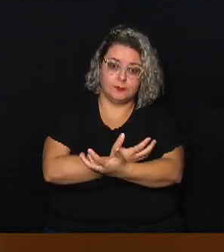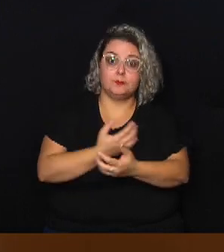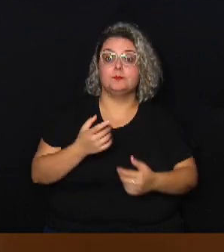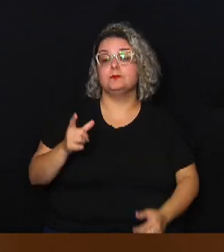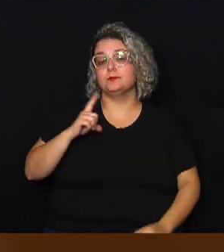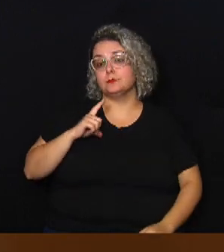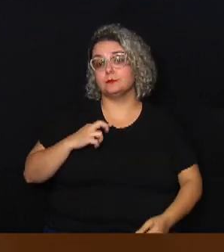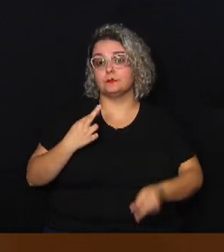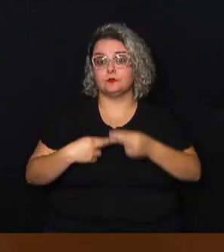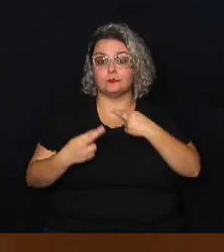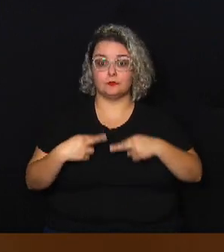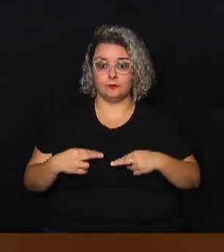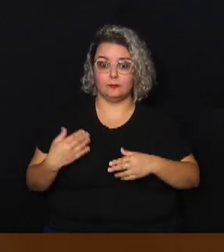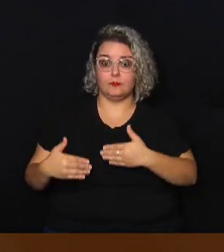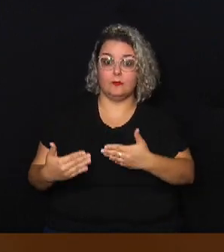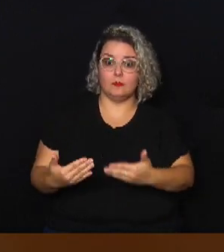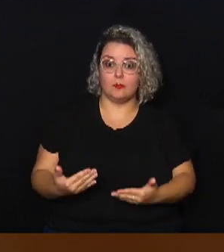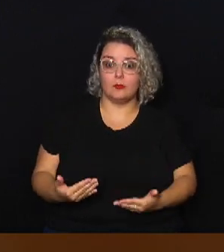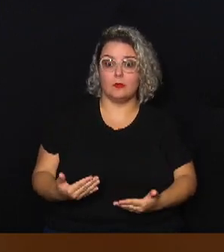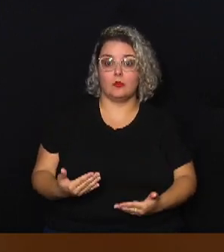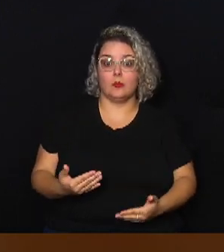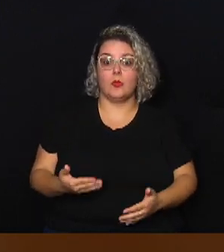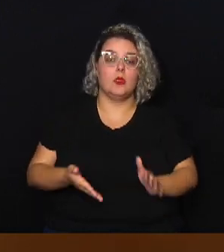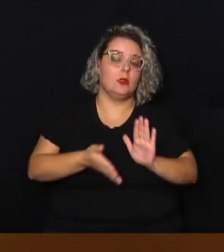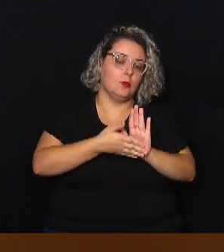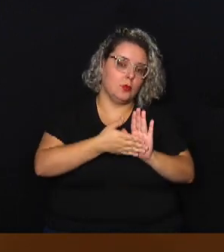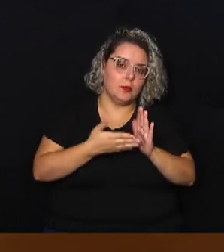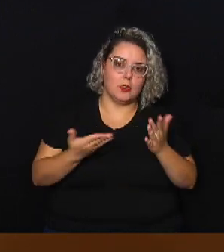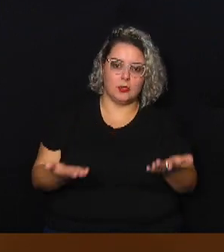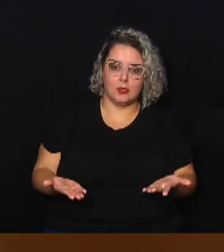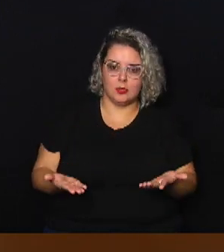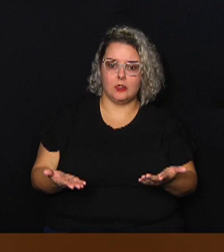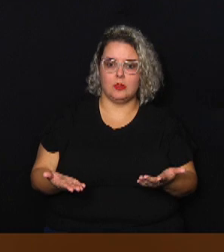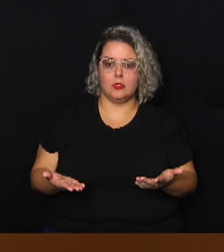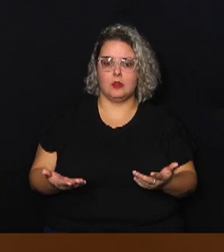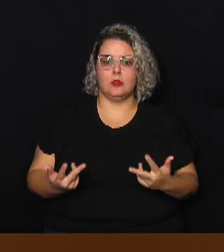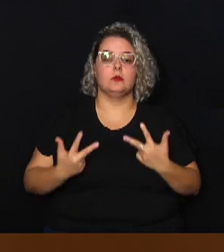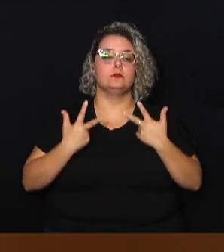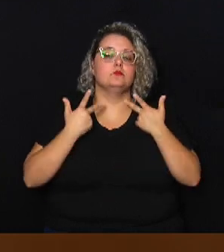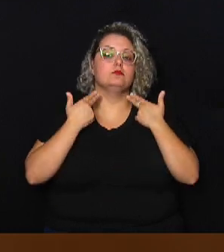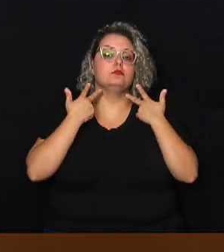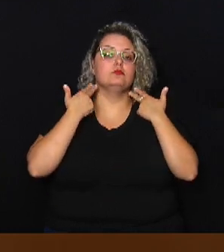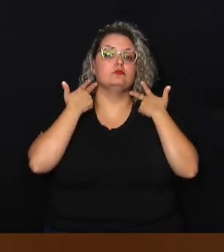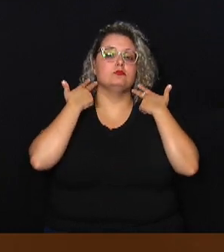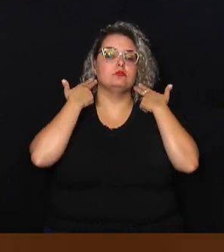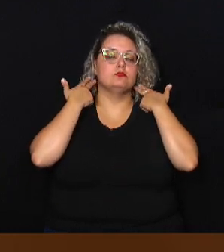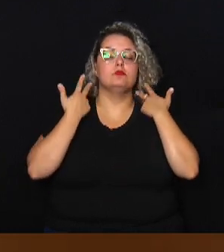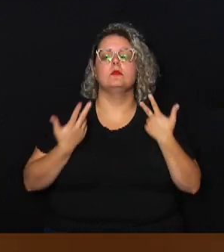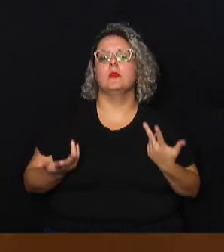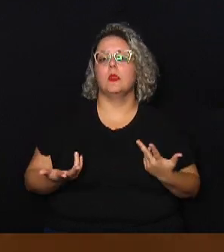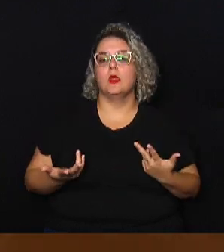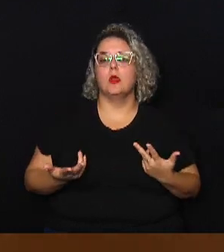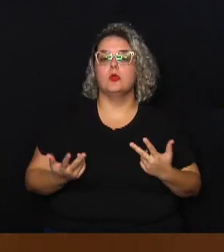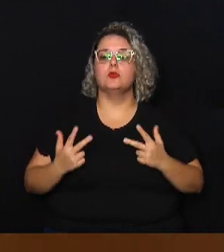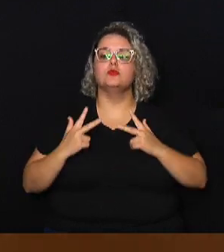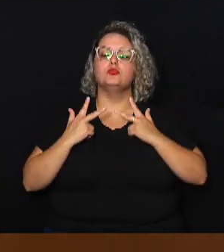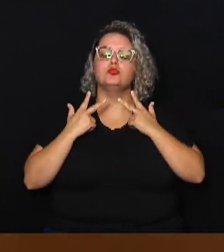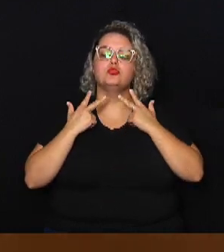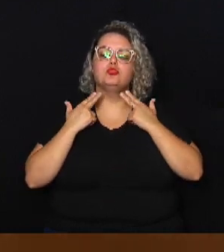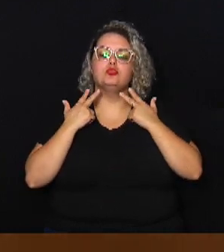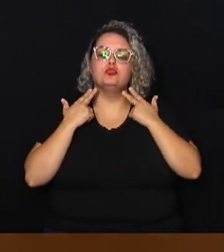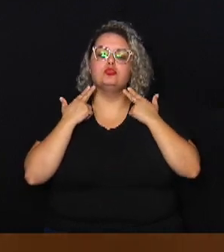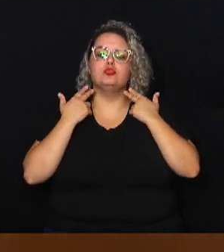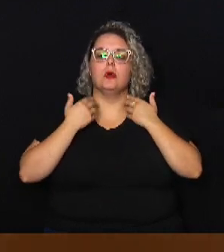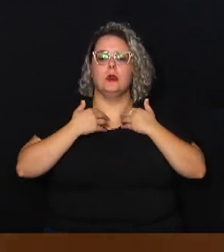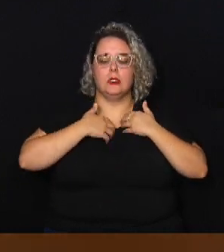relacionadas aos procedimentos que a gente está propondo. Então, em cirurgia plástica, como a gente trabalha com muito tecido, descolamento